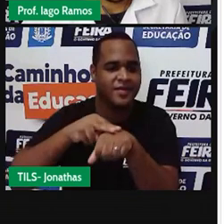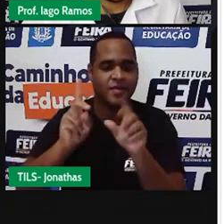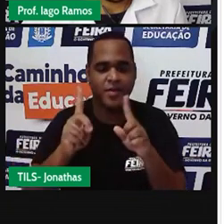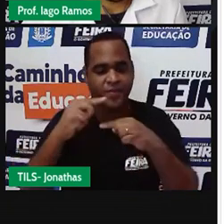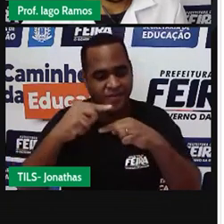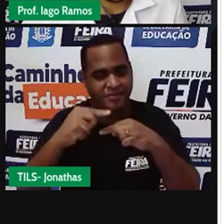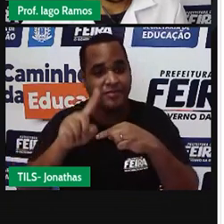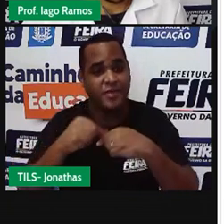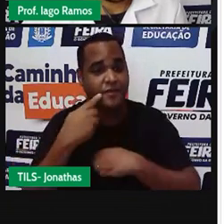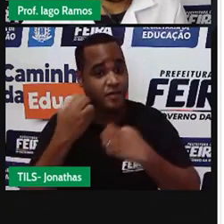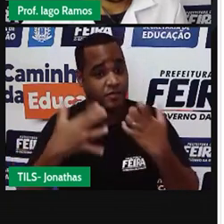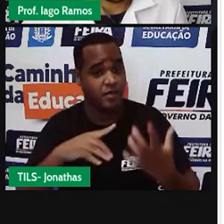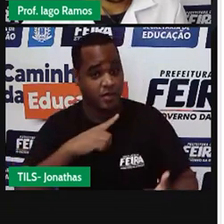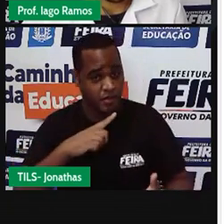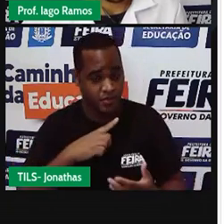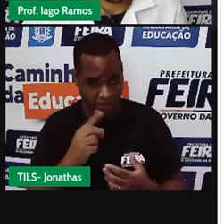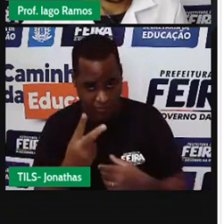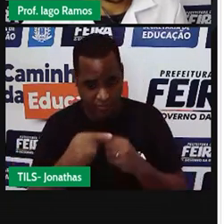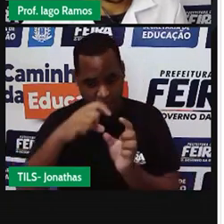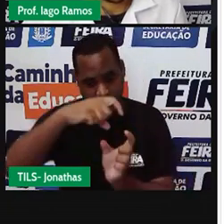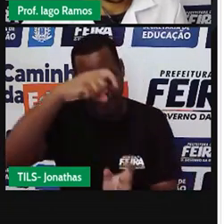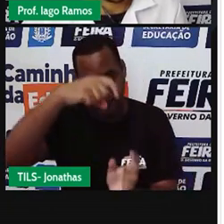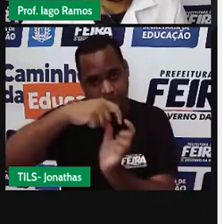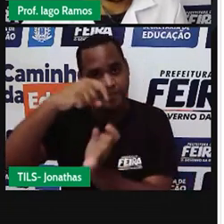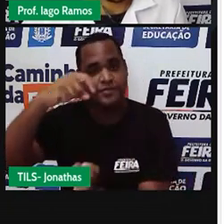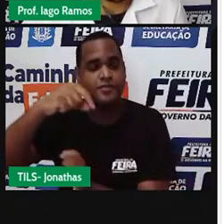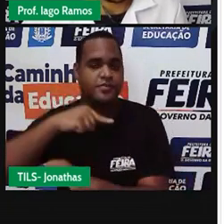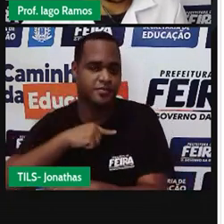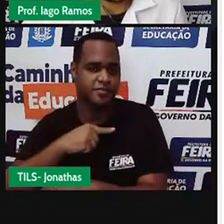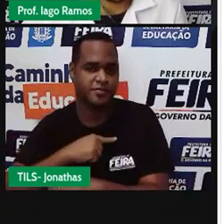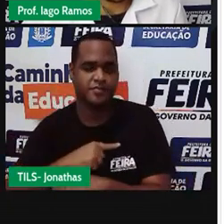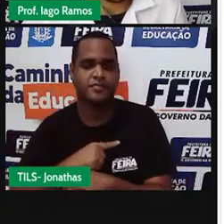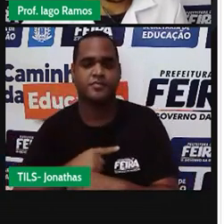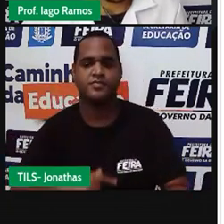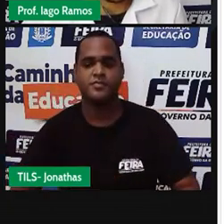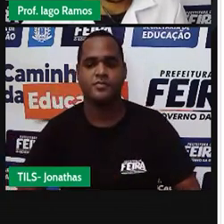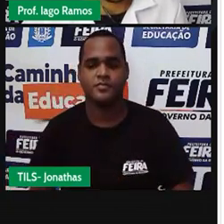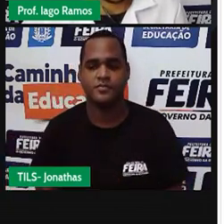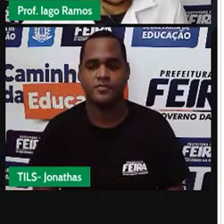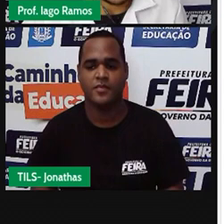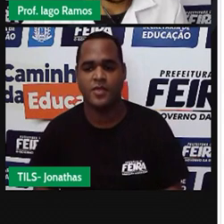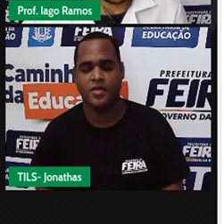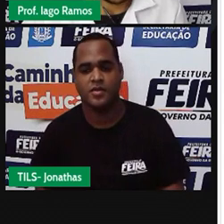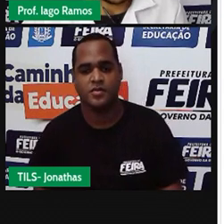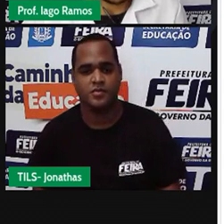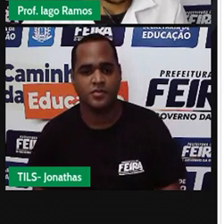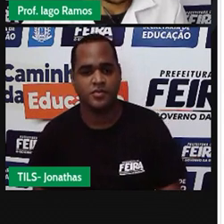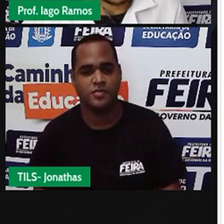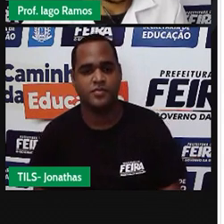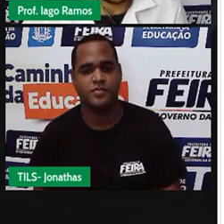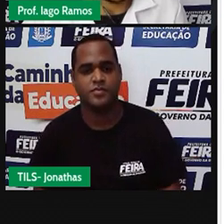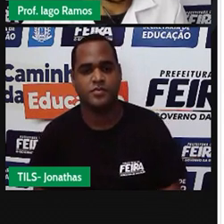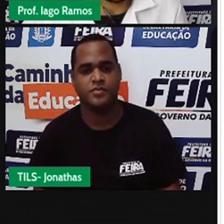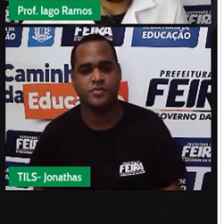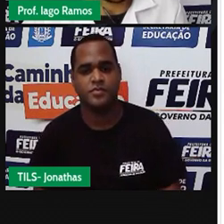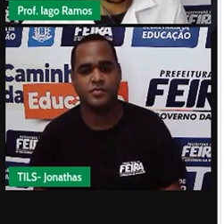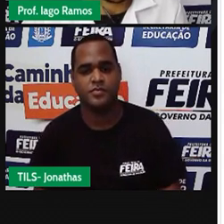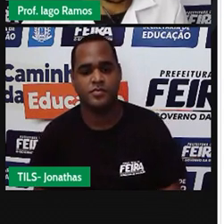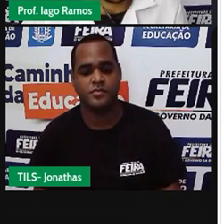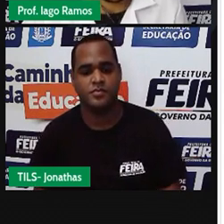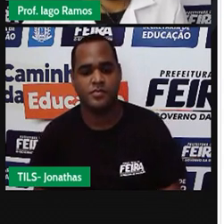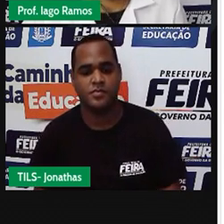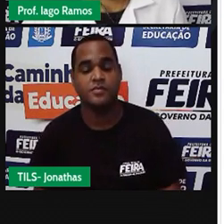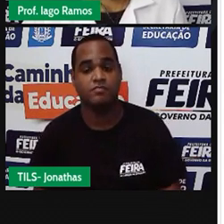bom então já tenho ali duas fileiras duas fileiras com quatro plaquinhas até